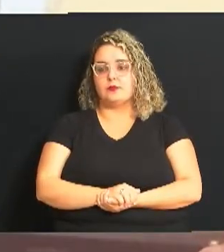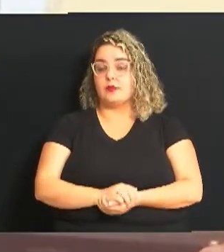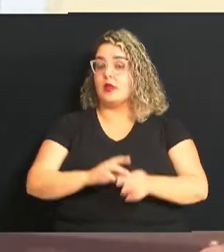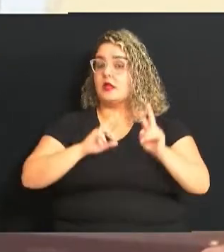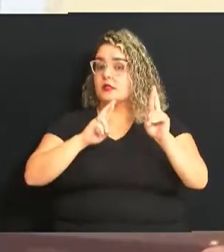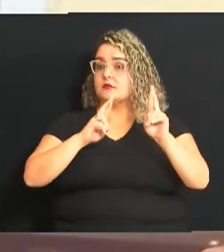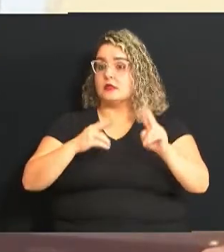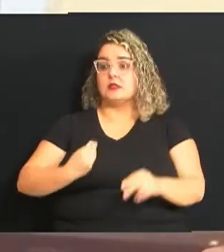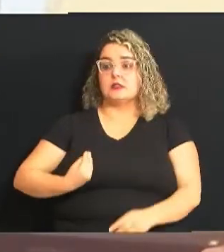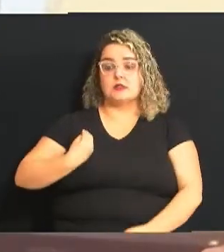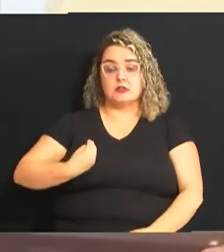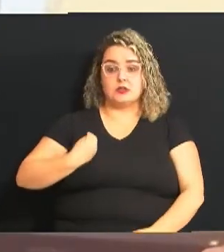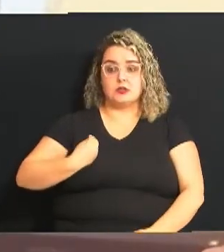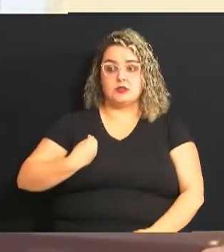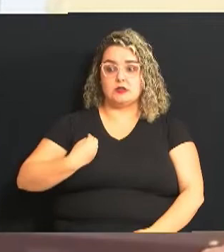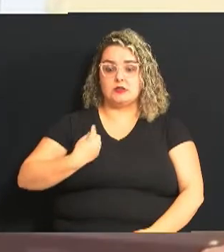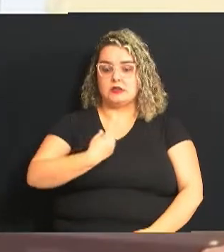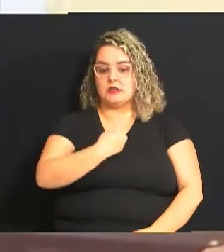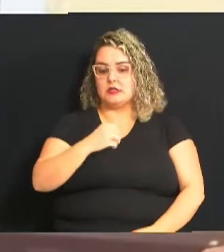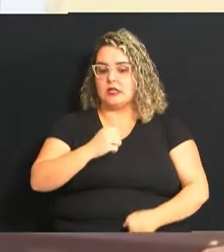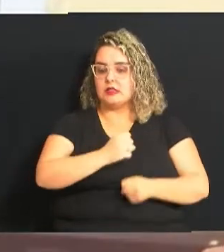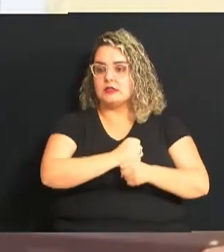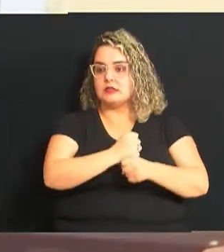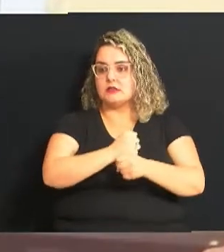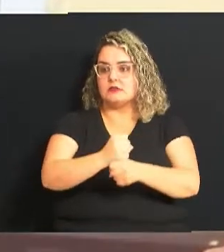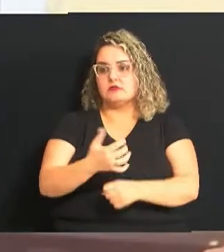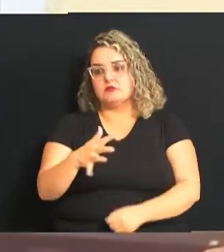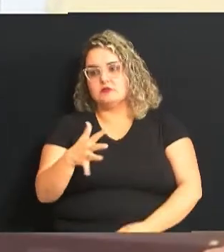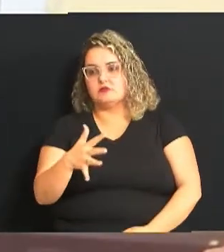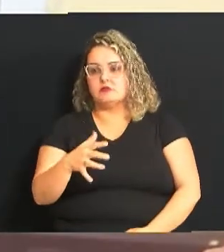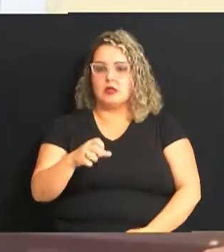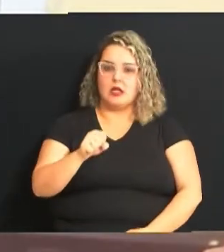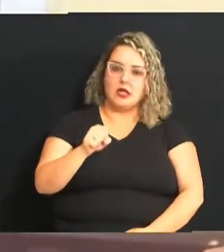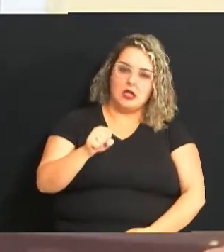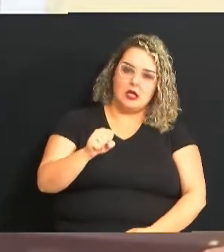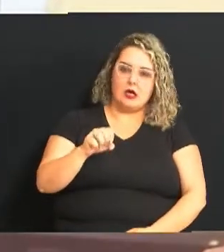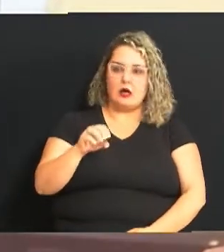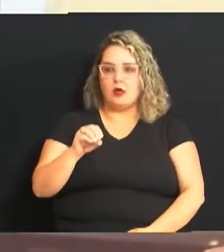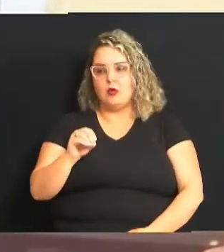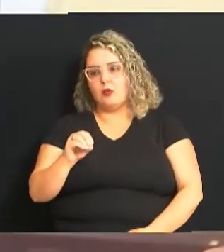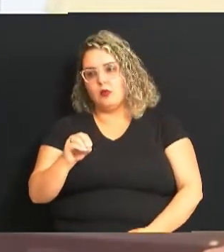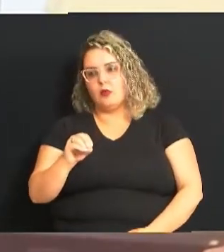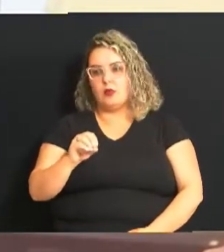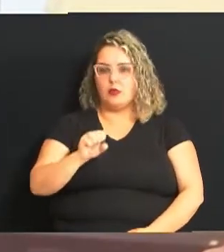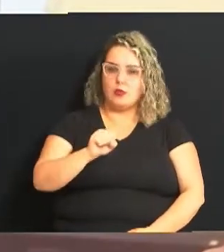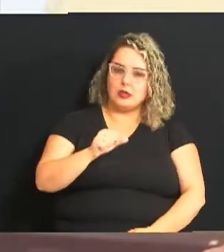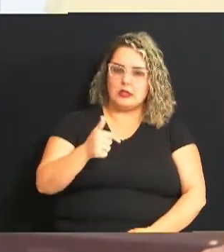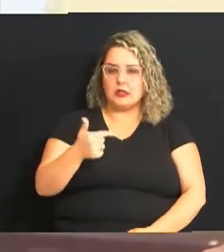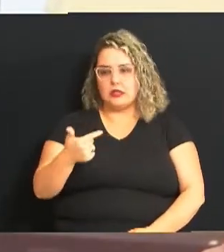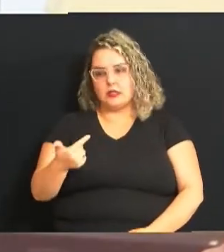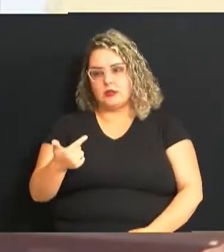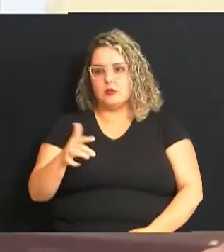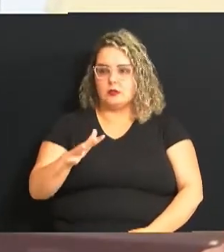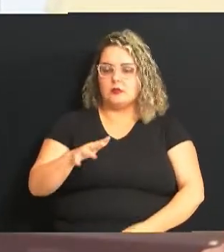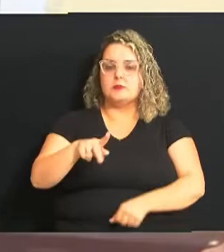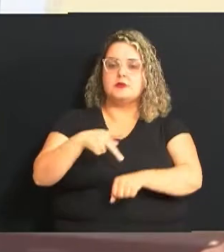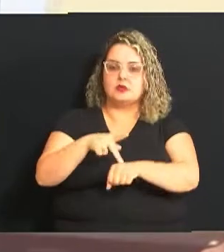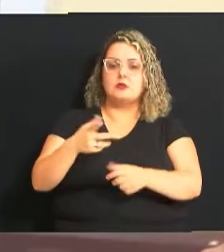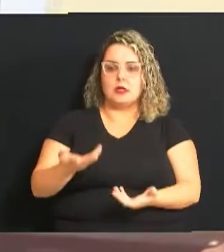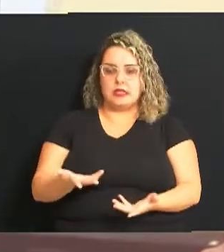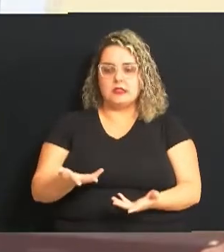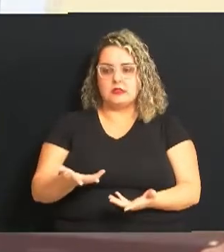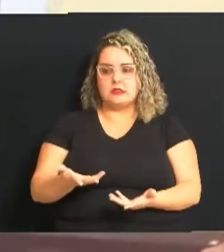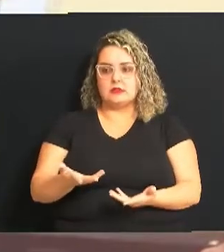expectativa de vida para daqui 10 anos é em torno de 82 anos no país. Então, a gente,